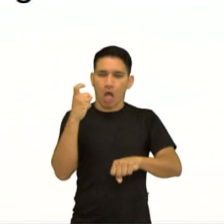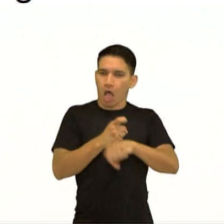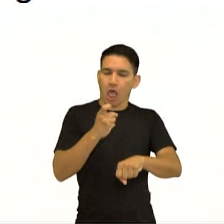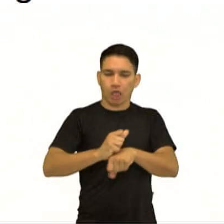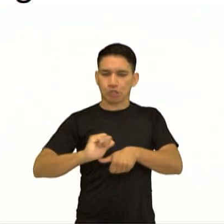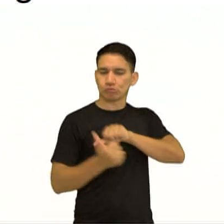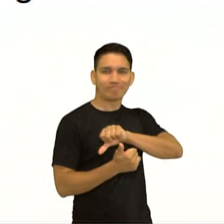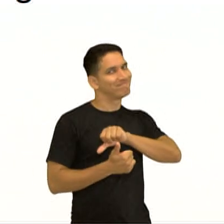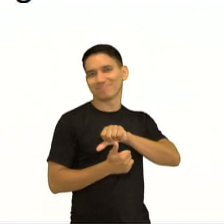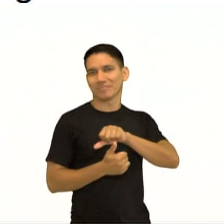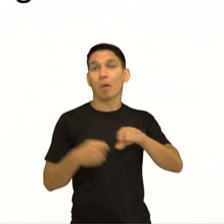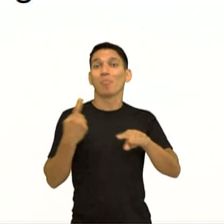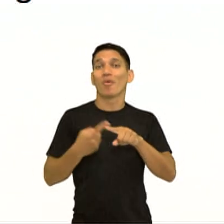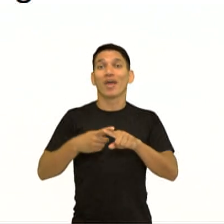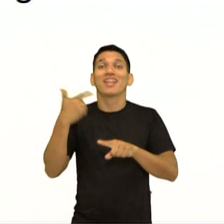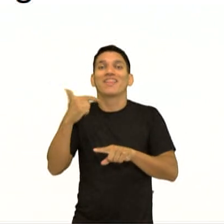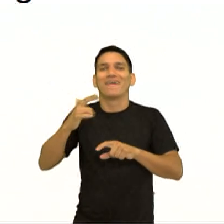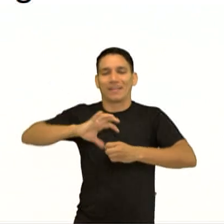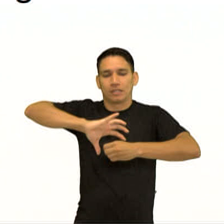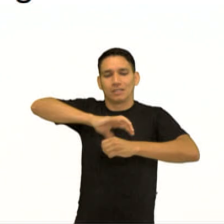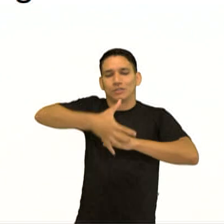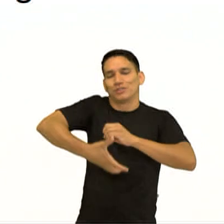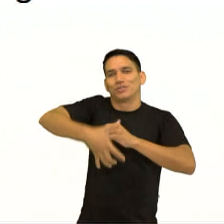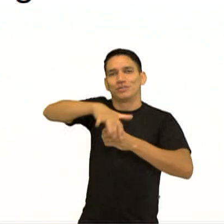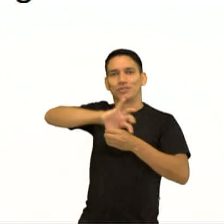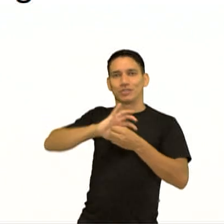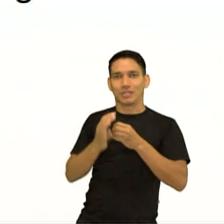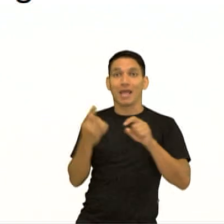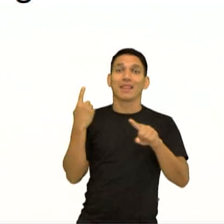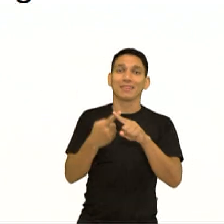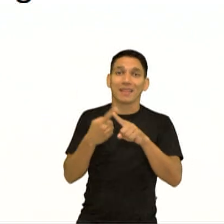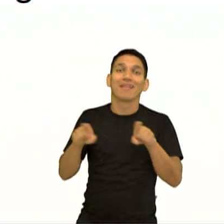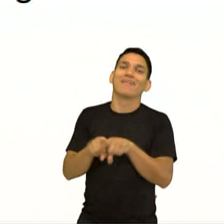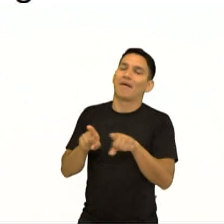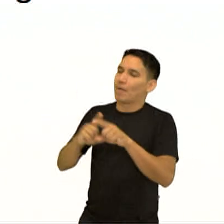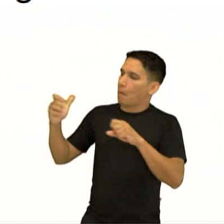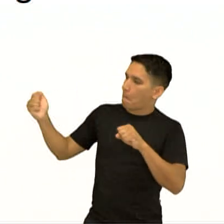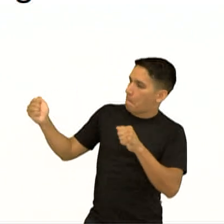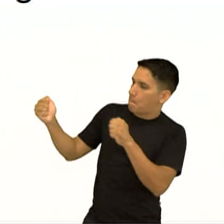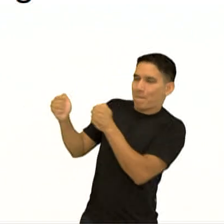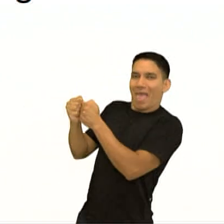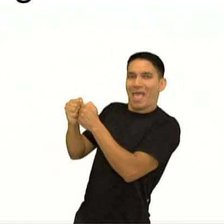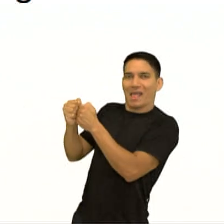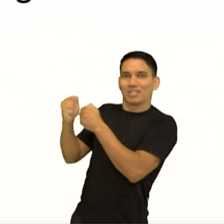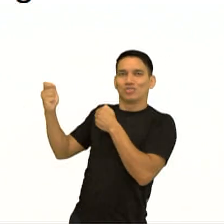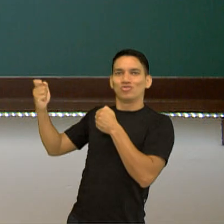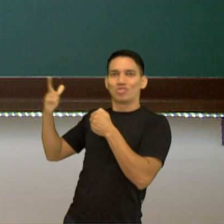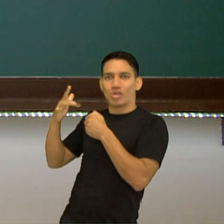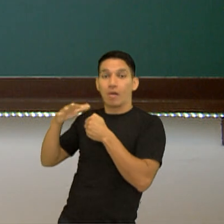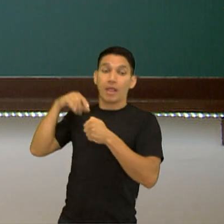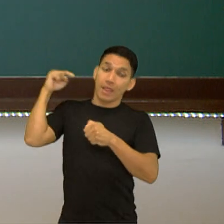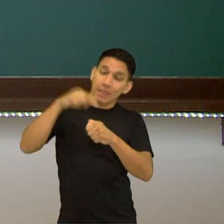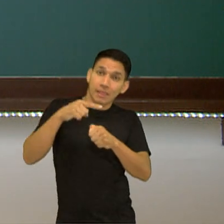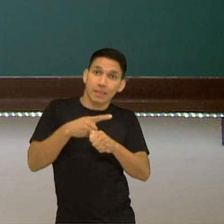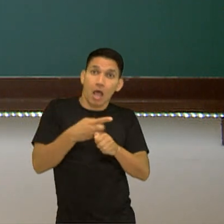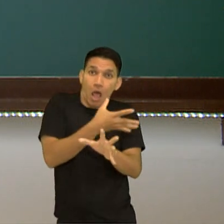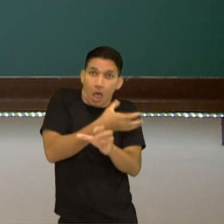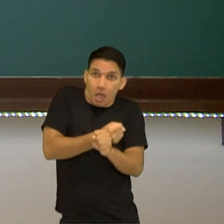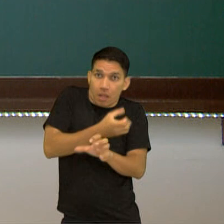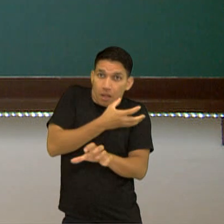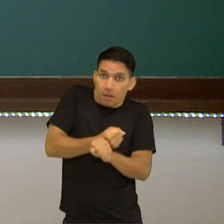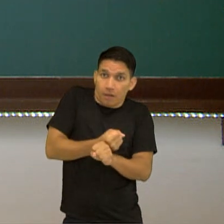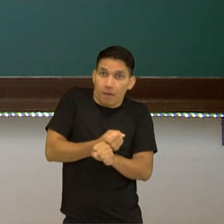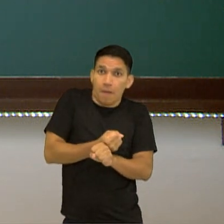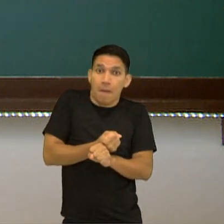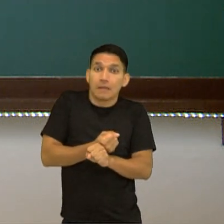da não existência da atmosfera e da proximidade do Sol. Pois a atmosfera ela também serve para filtrar uma